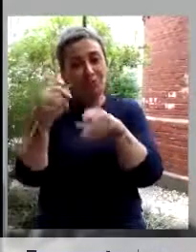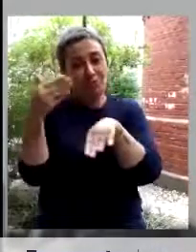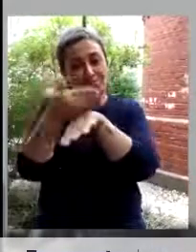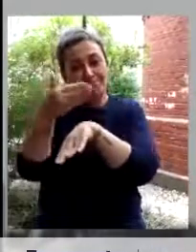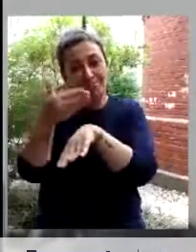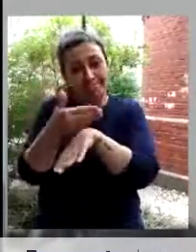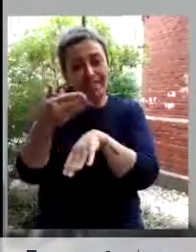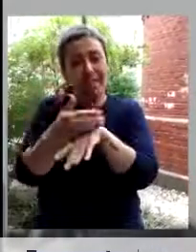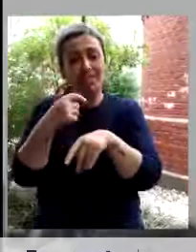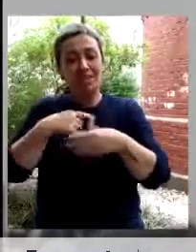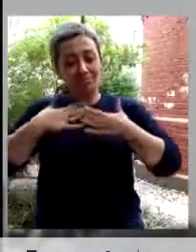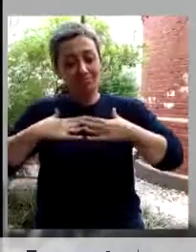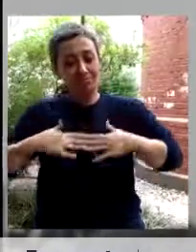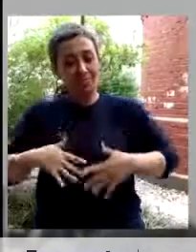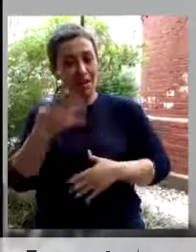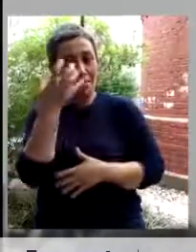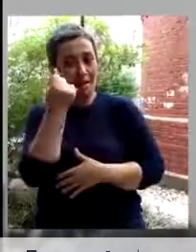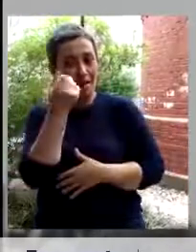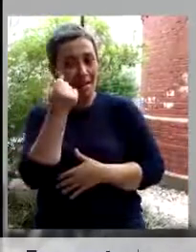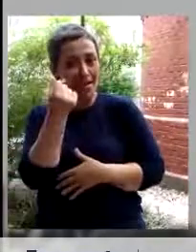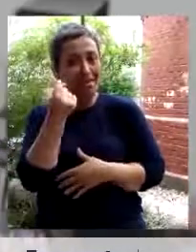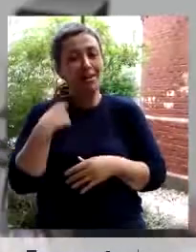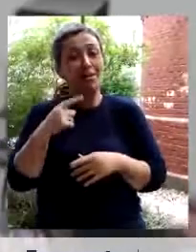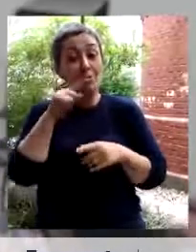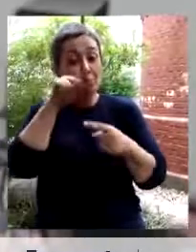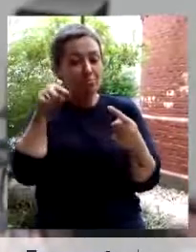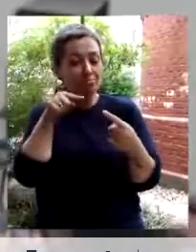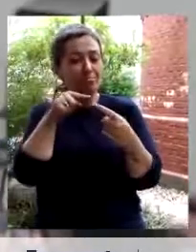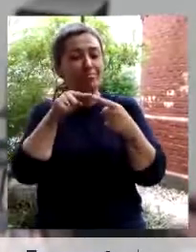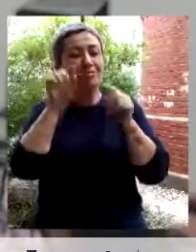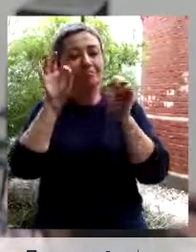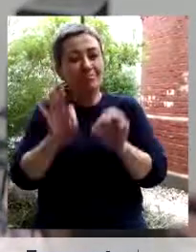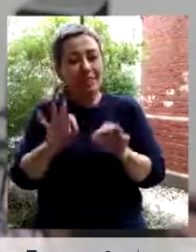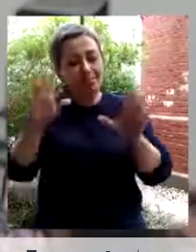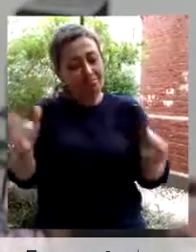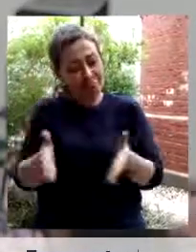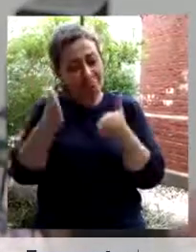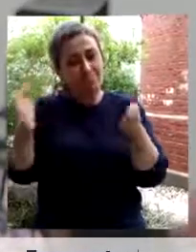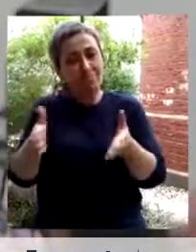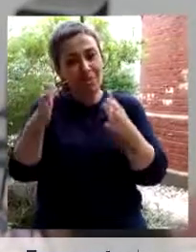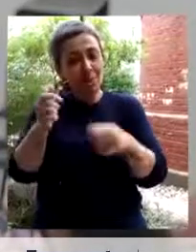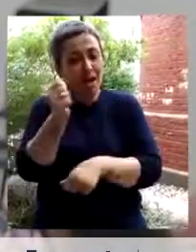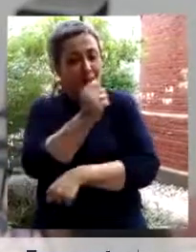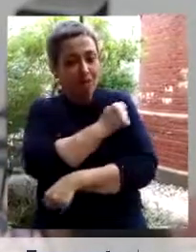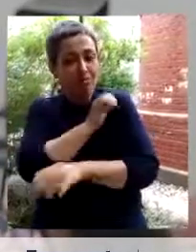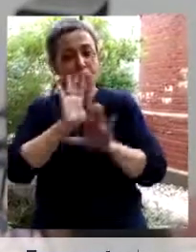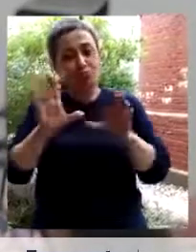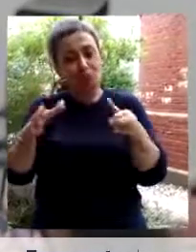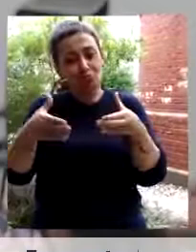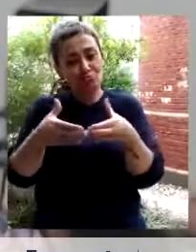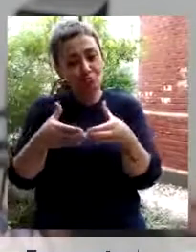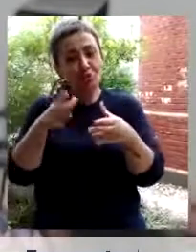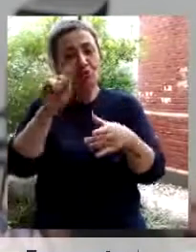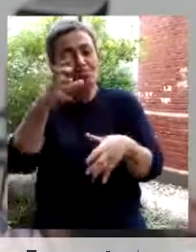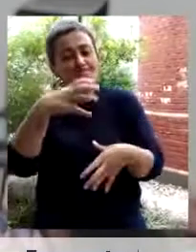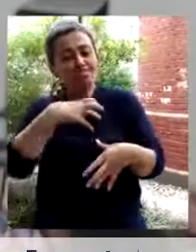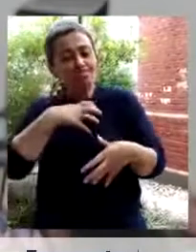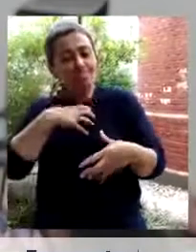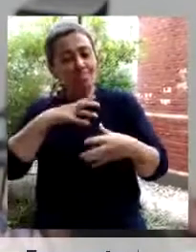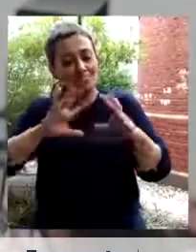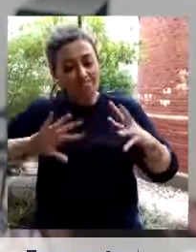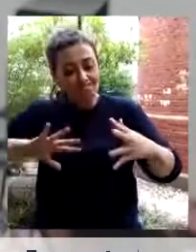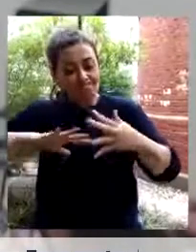os participantes vestiram camiseta branca. O objetivo da ação foi promover entre os alunos e a comunidade